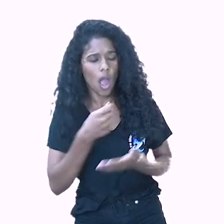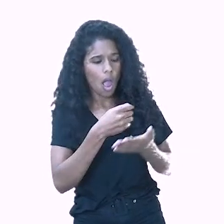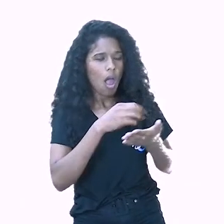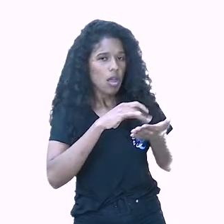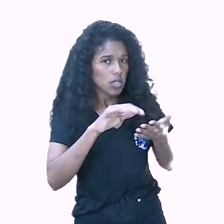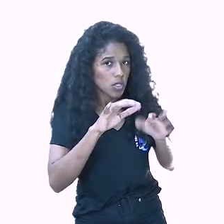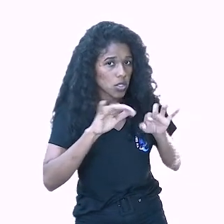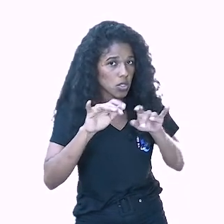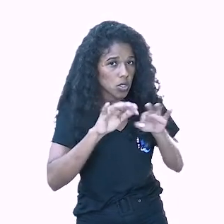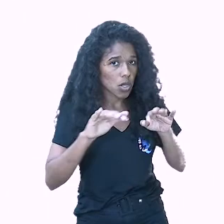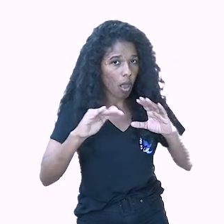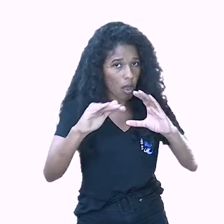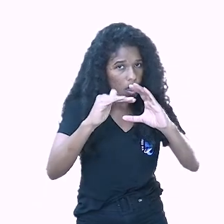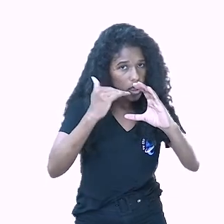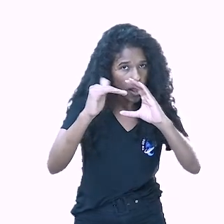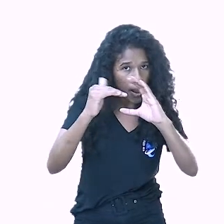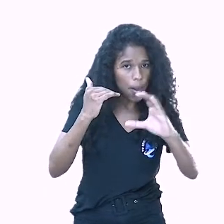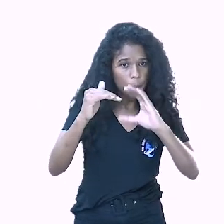manda lá no meu e-mail,